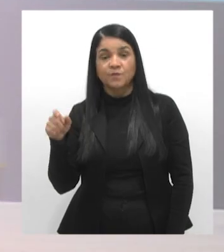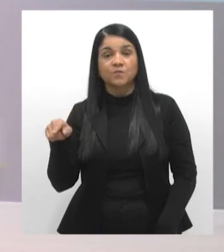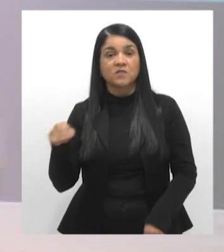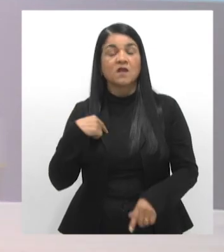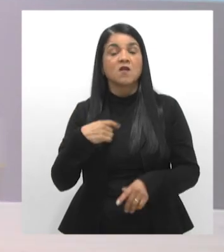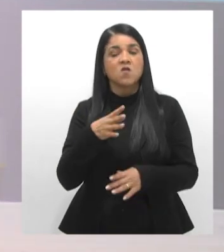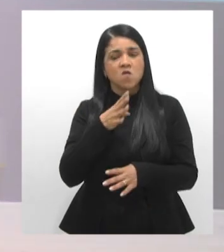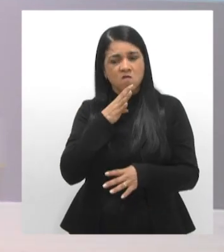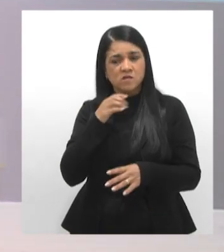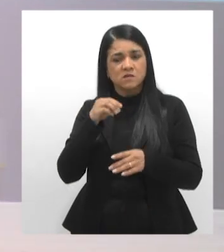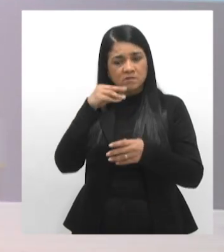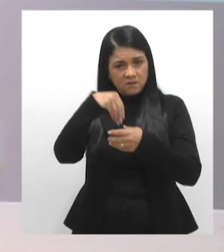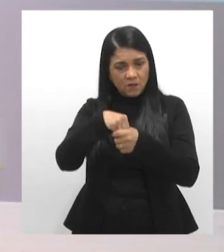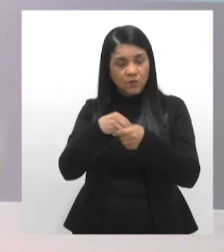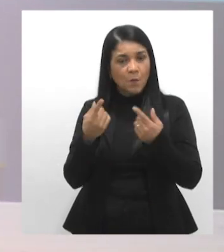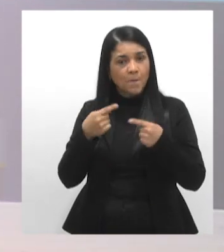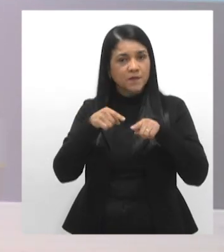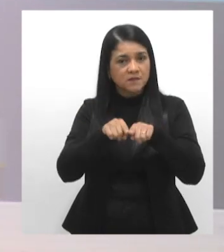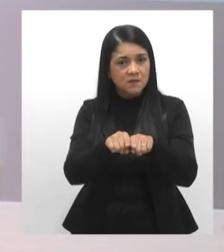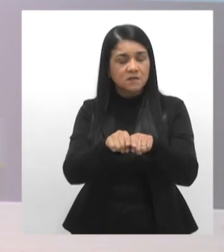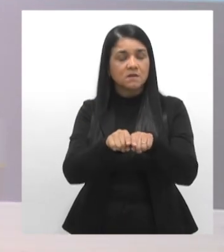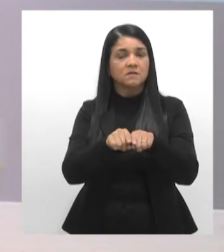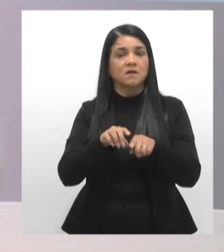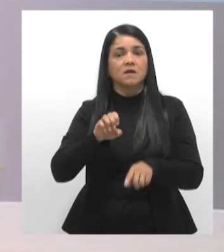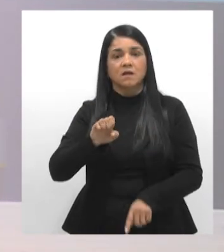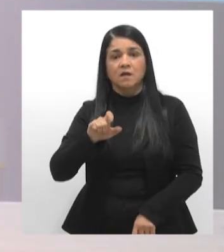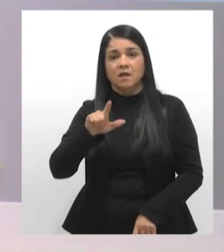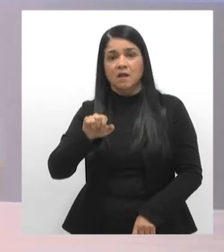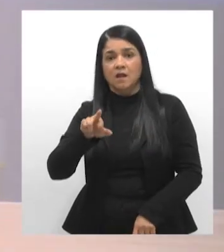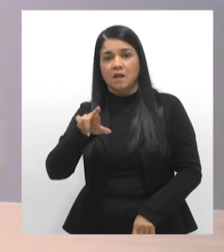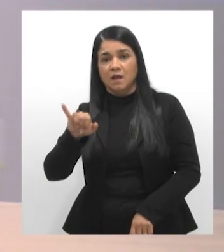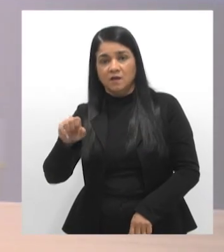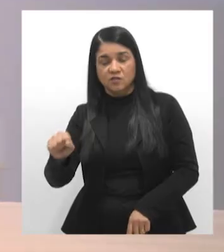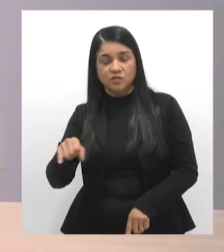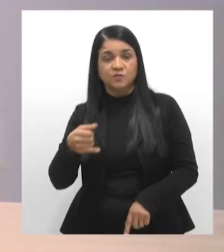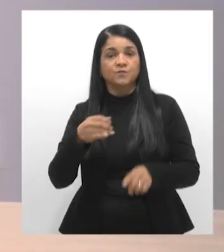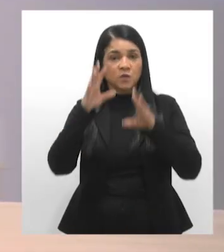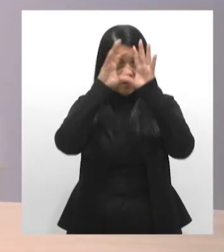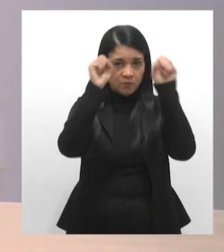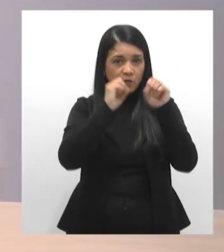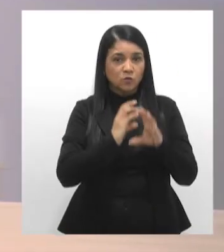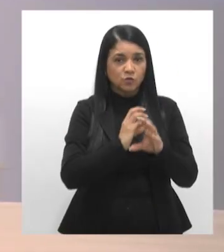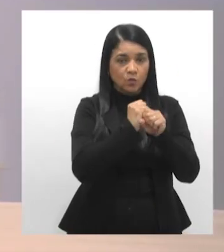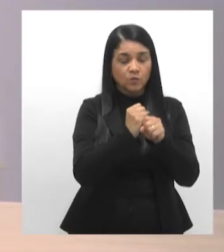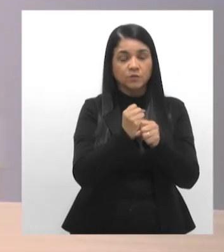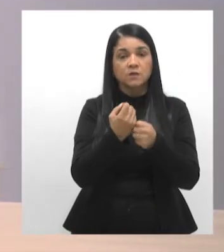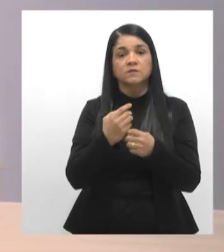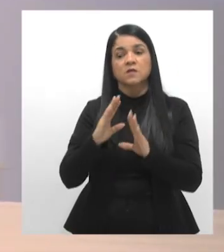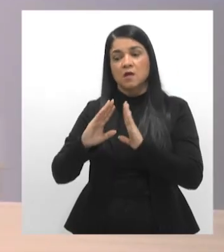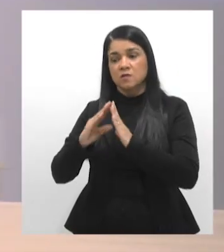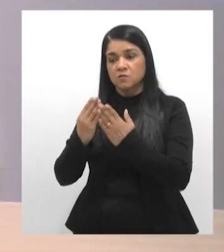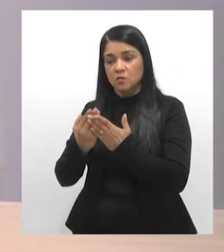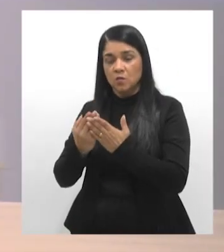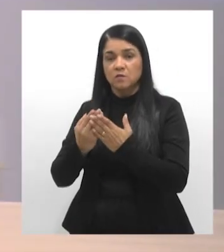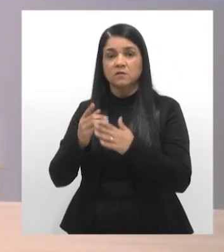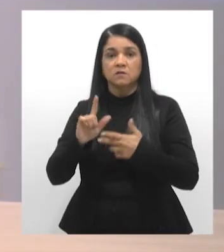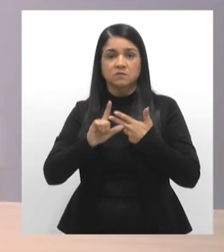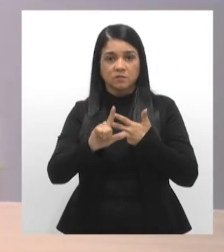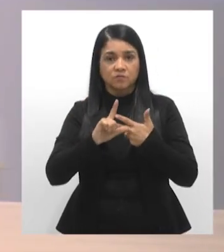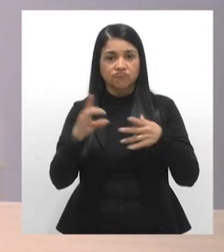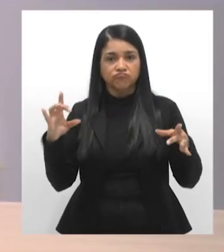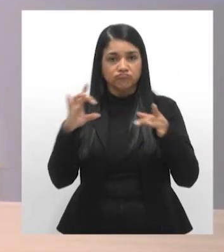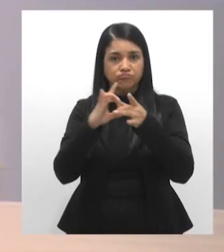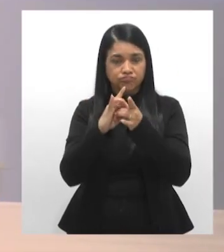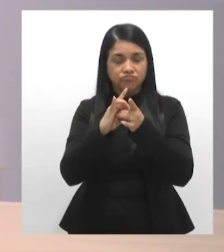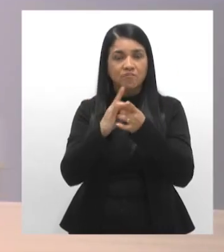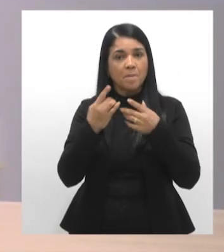uma parceria importante que existe entre a Escola de Contas e a Escola do Legislativo, na formação de um